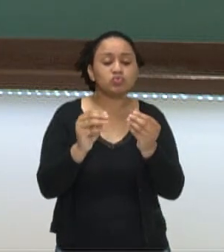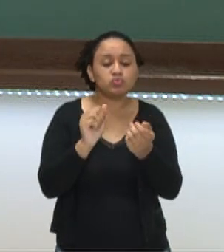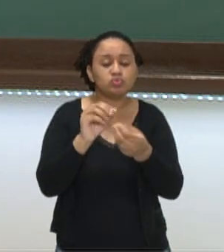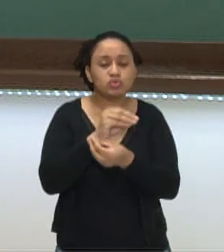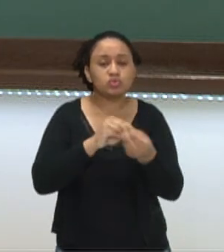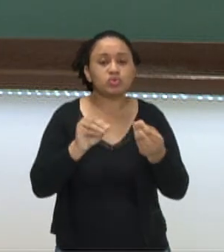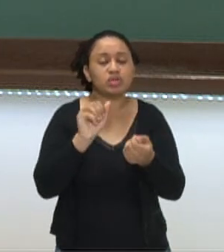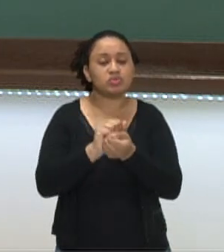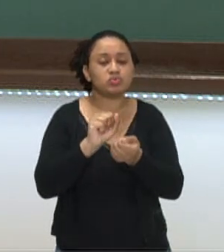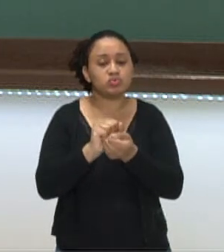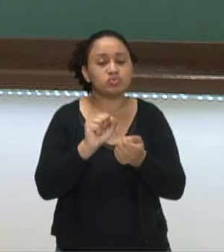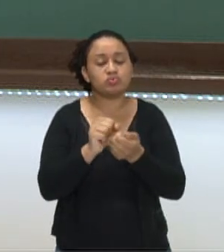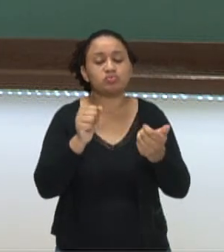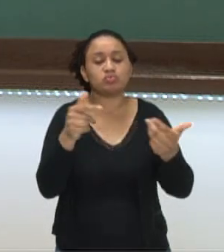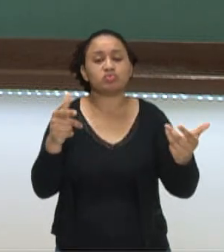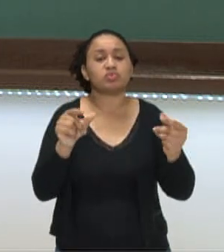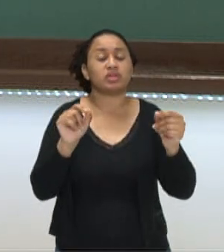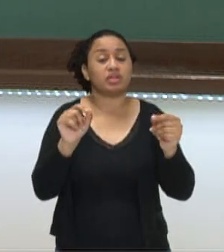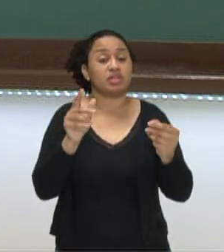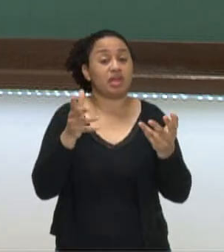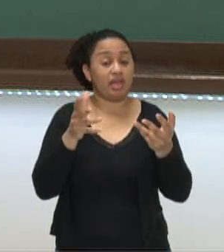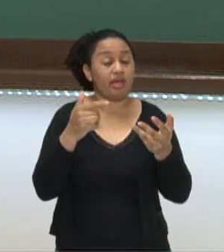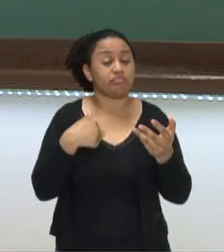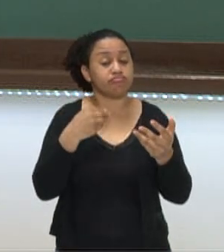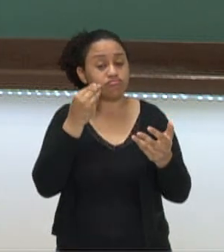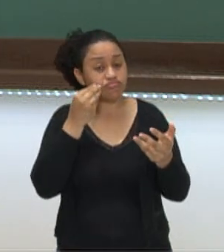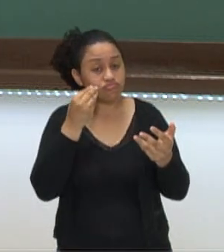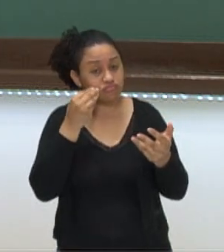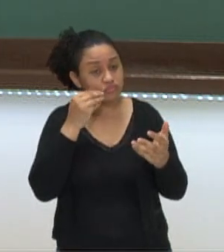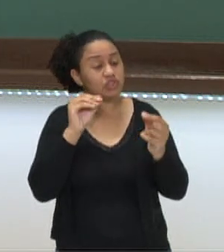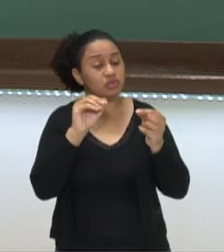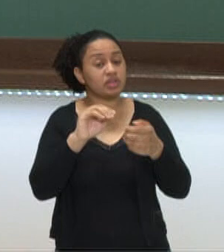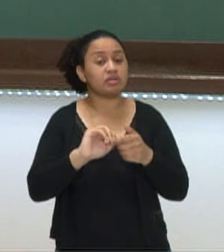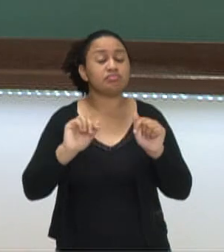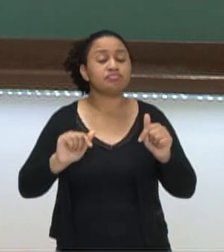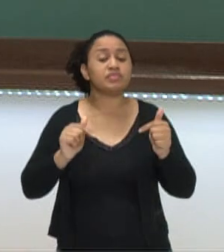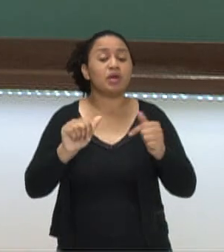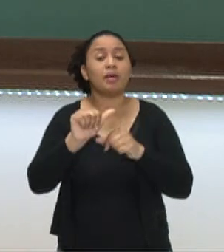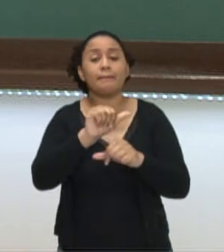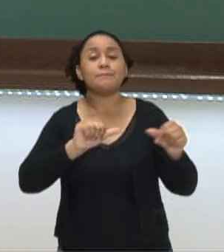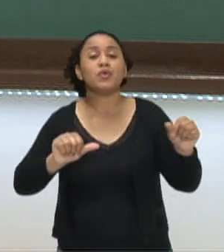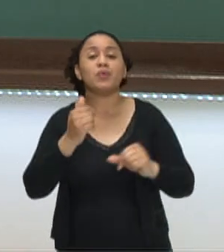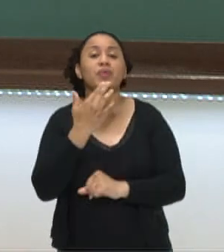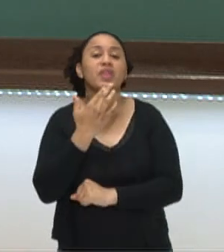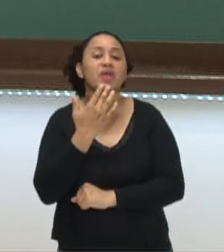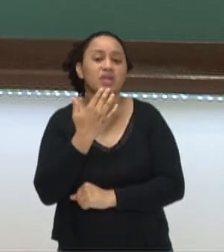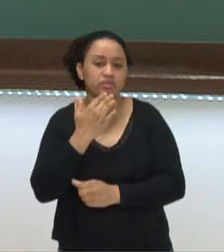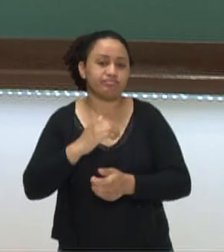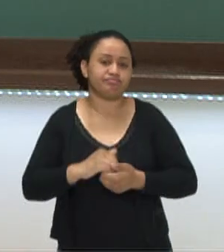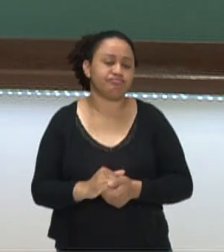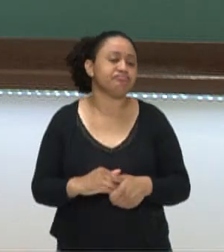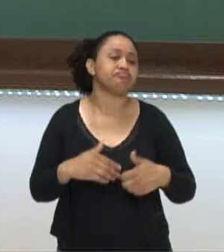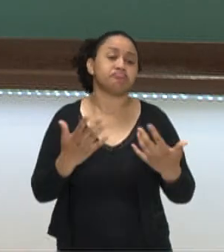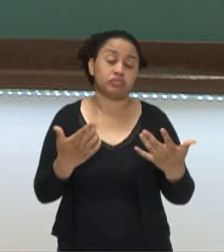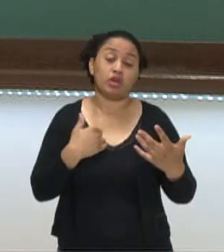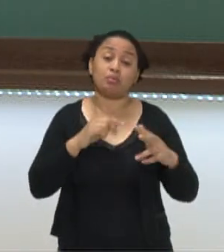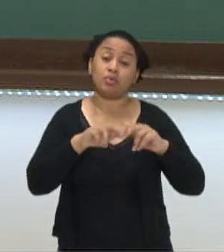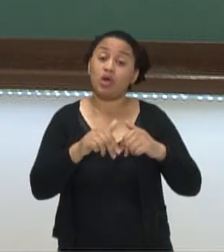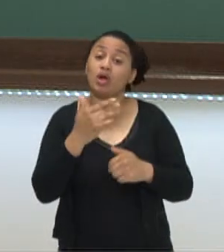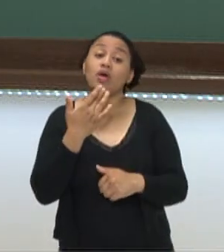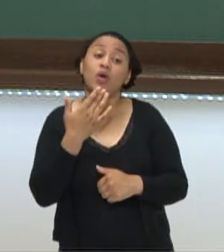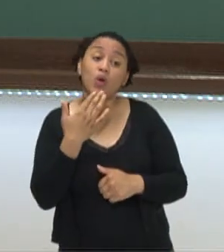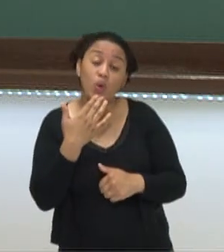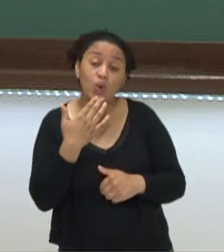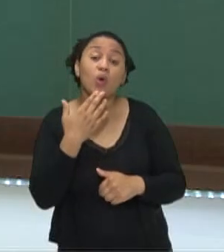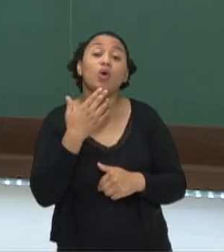contato com a substância que você quer testar, eles vão reagir mudando de cor. E aí, pelas cores, a